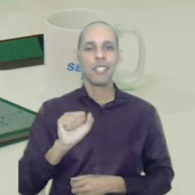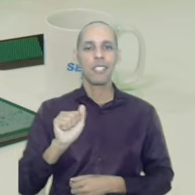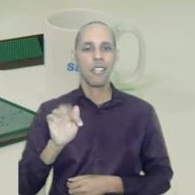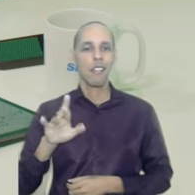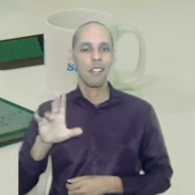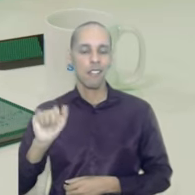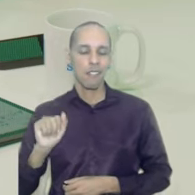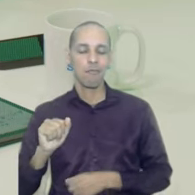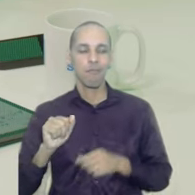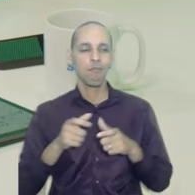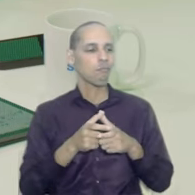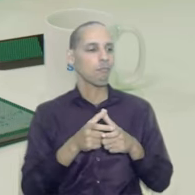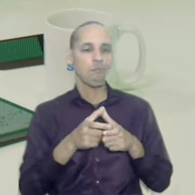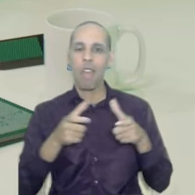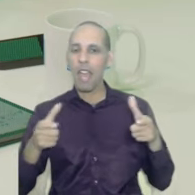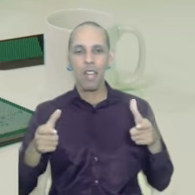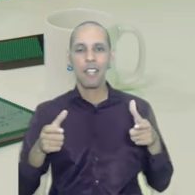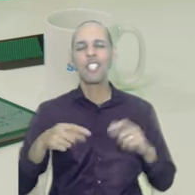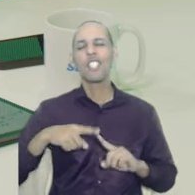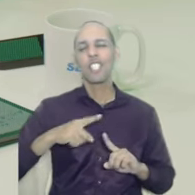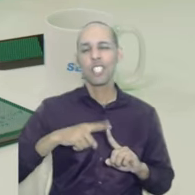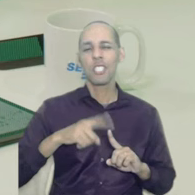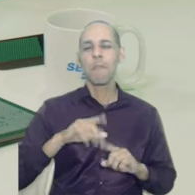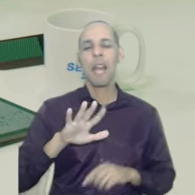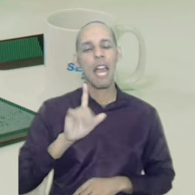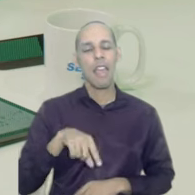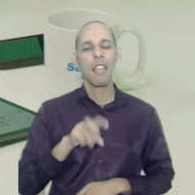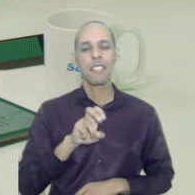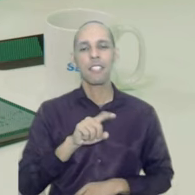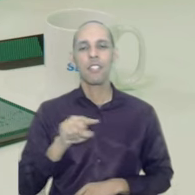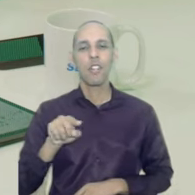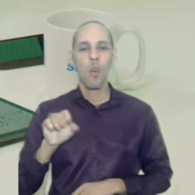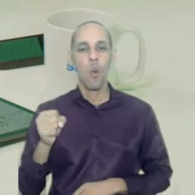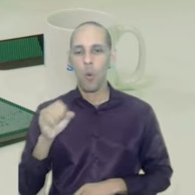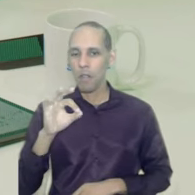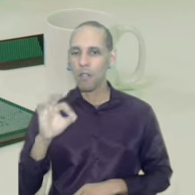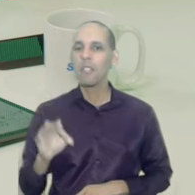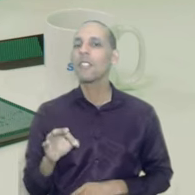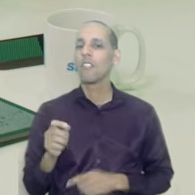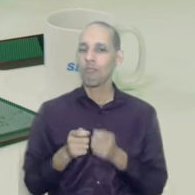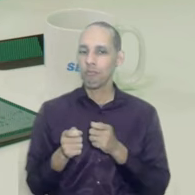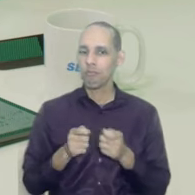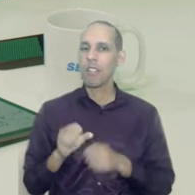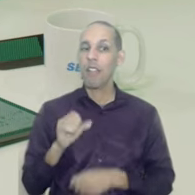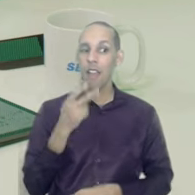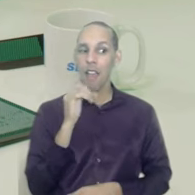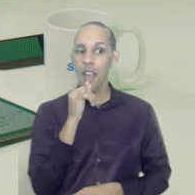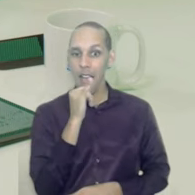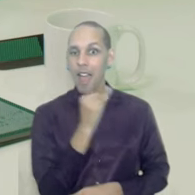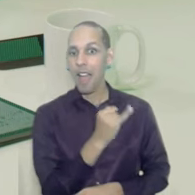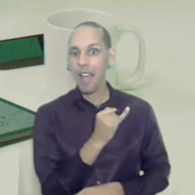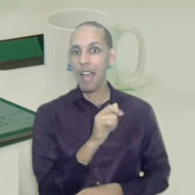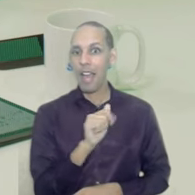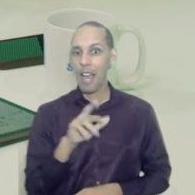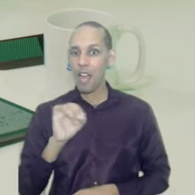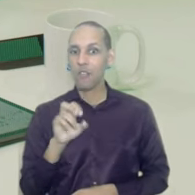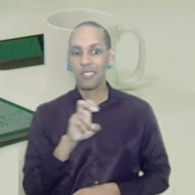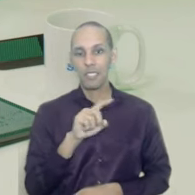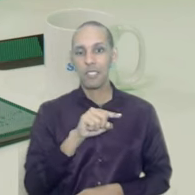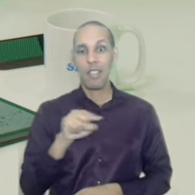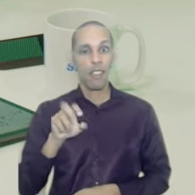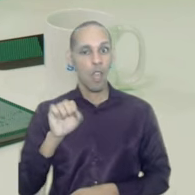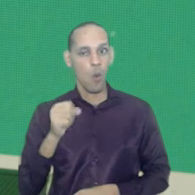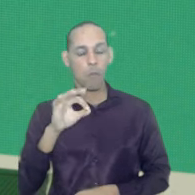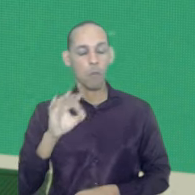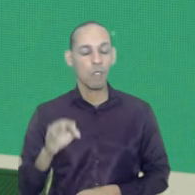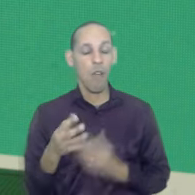do do do tipo de cultivo varia um pouco mas é de 5 a 88% é bem expressivo se a gente for falar pro Agro aí nos números do Agro 5 8% é muita coisa